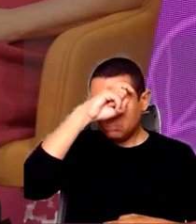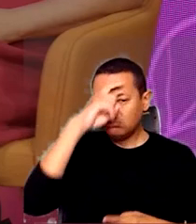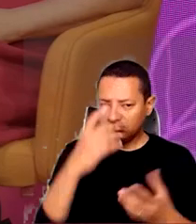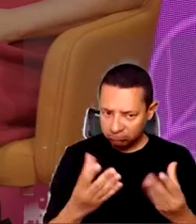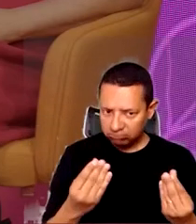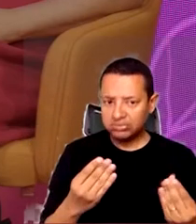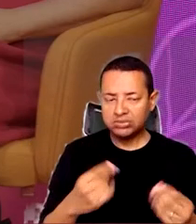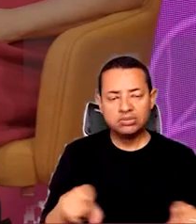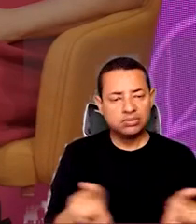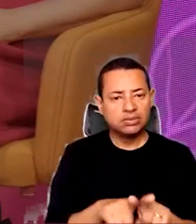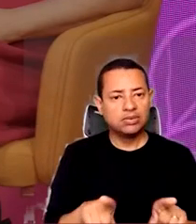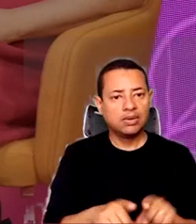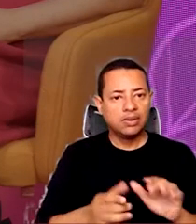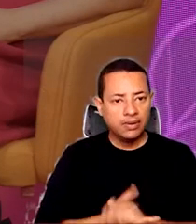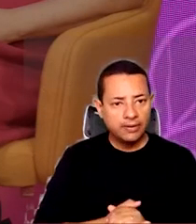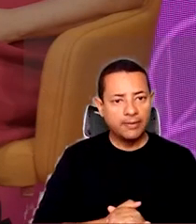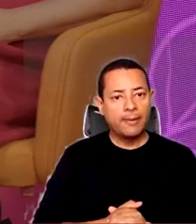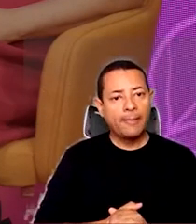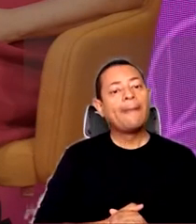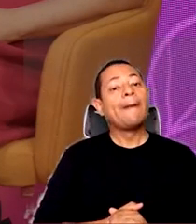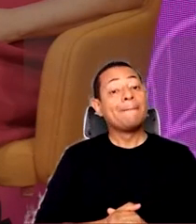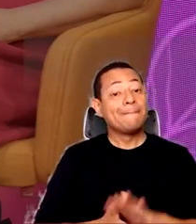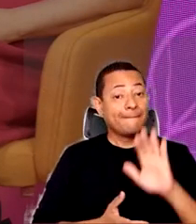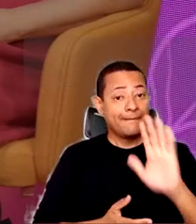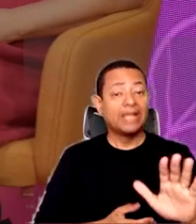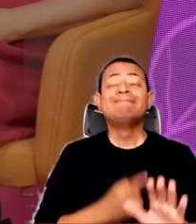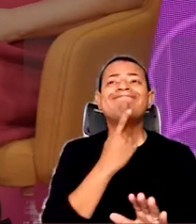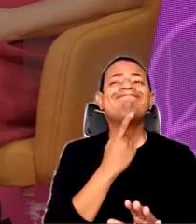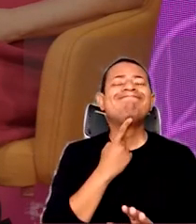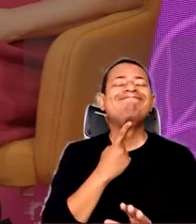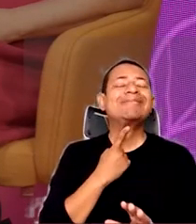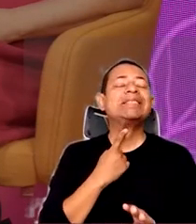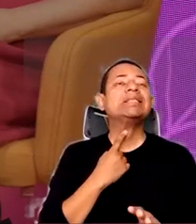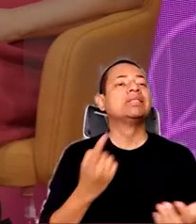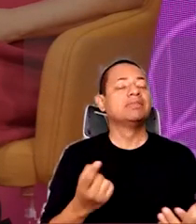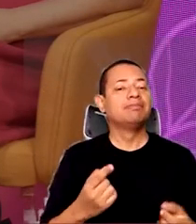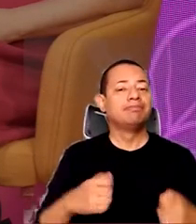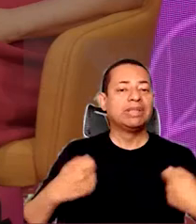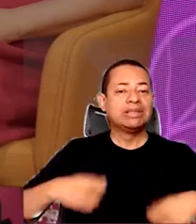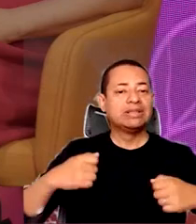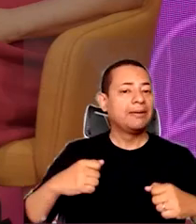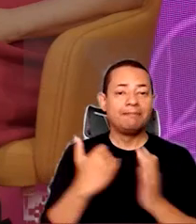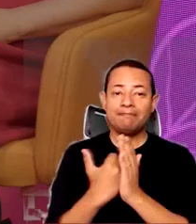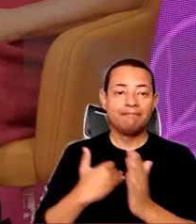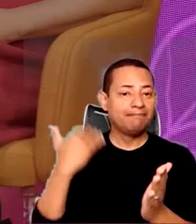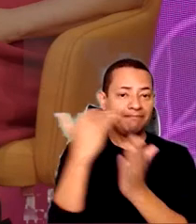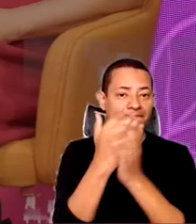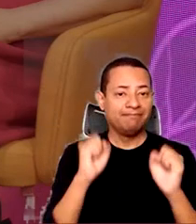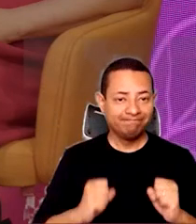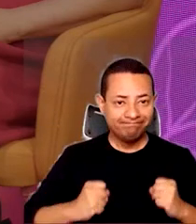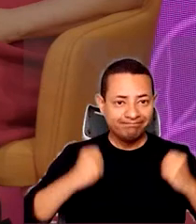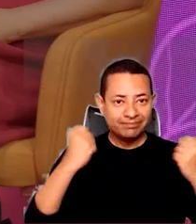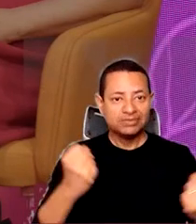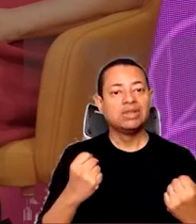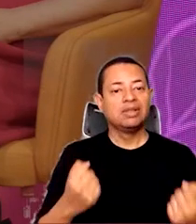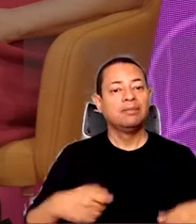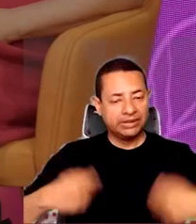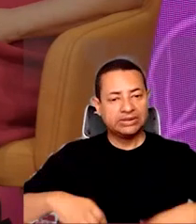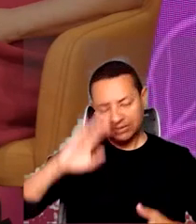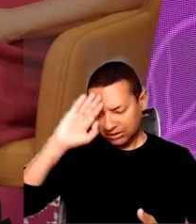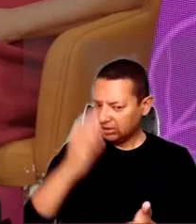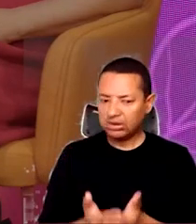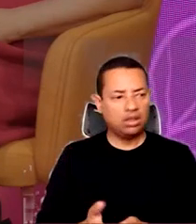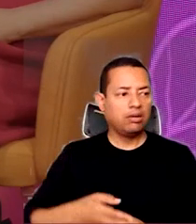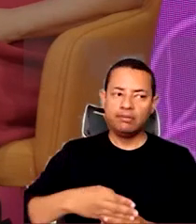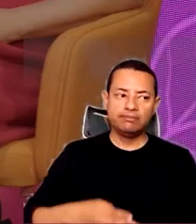dificuldades também mas o sonho da gente tem que ser maior né E a gente tem que sonhar a gente tem que acreditar e